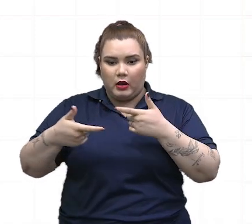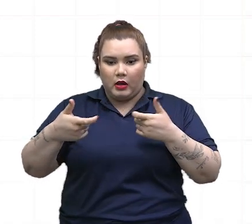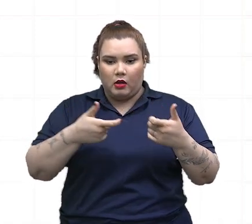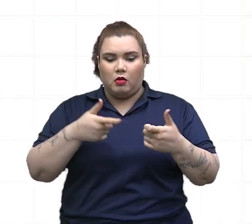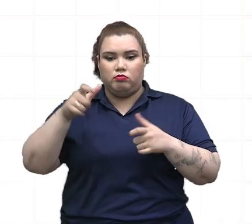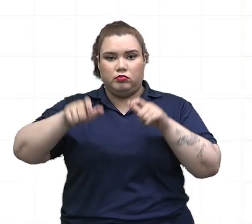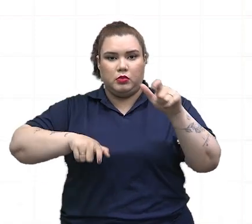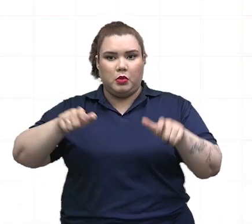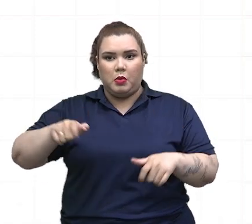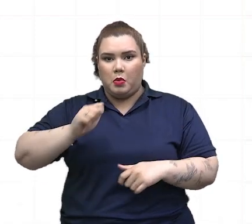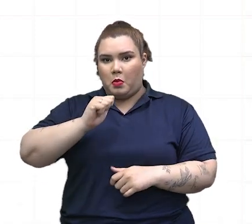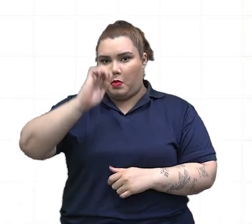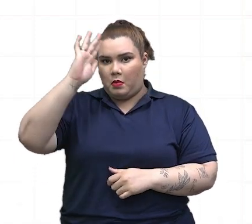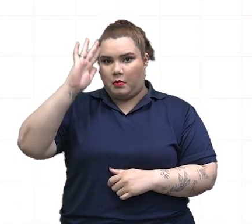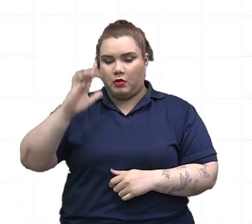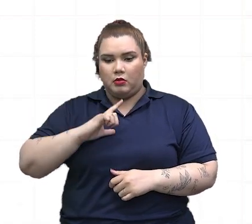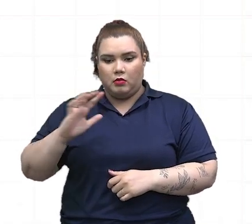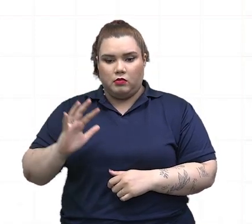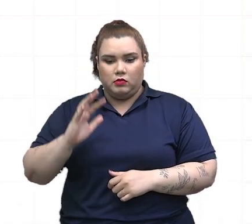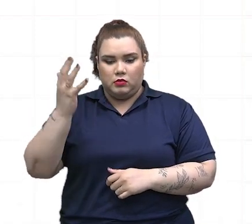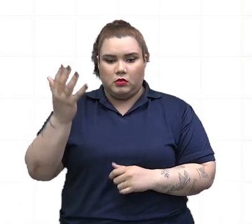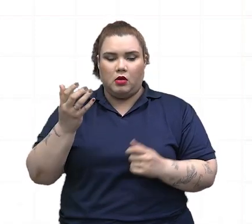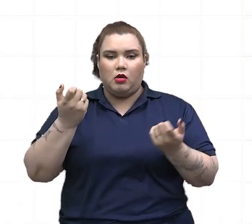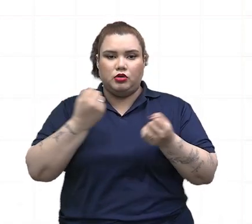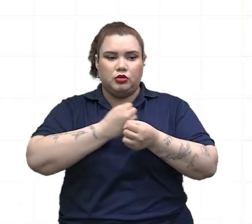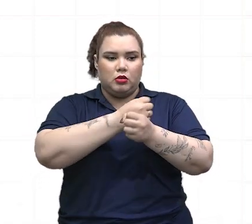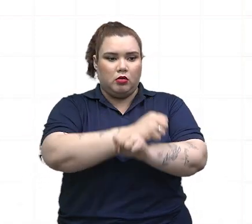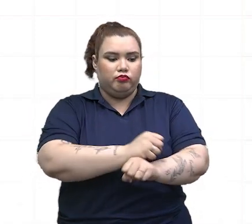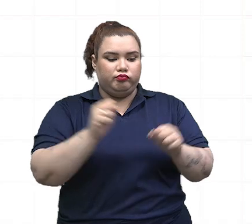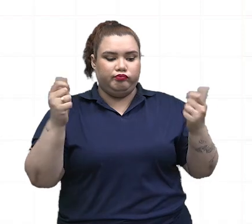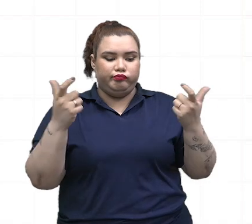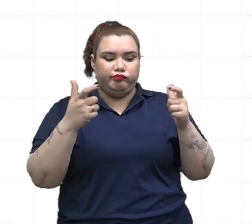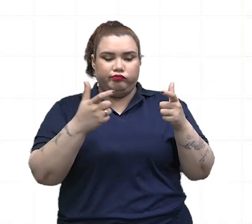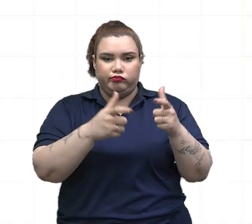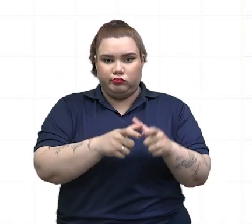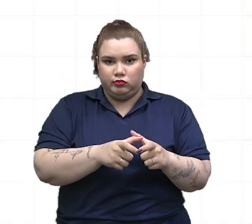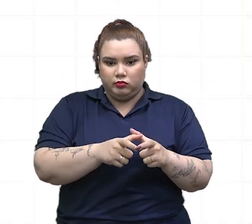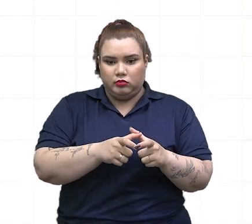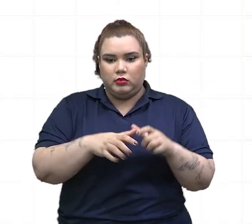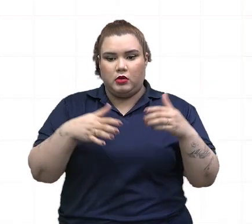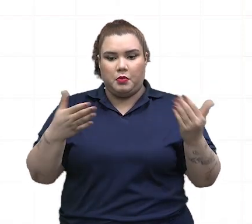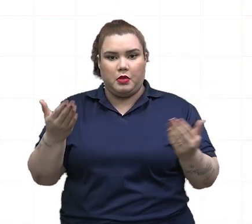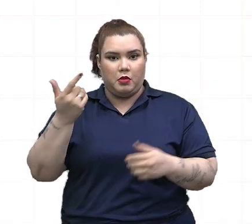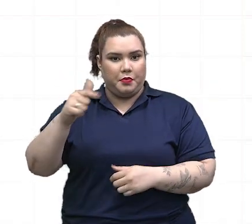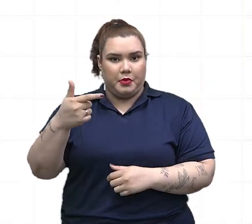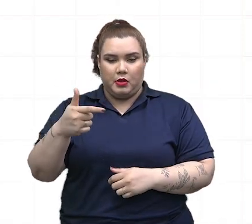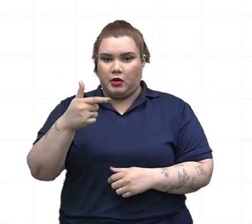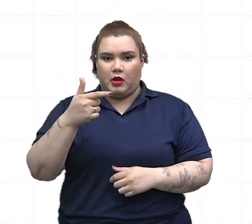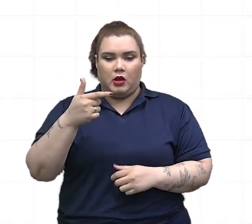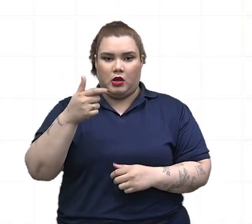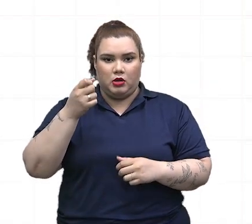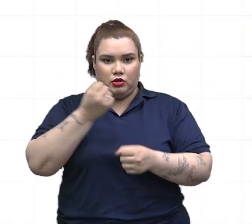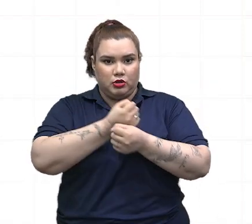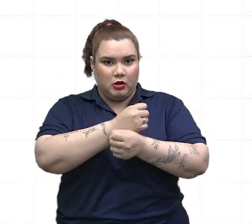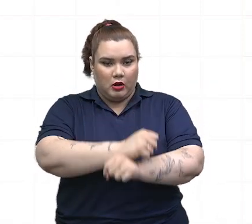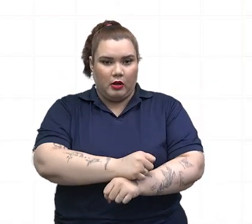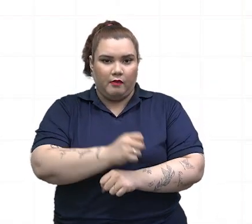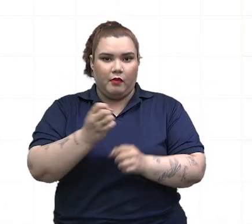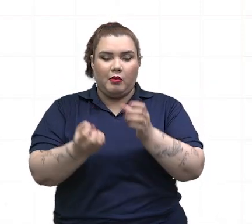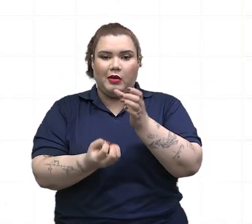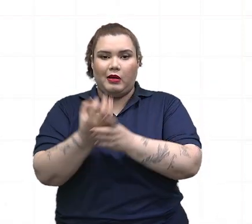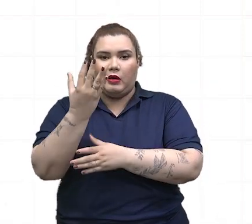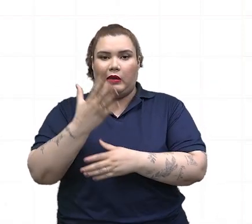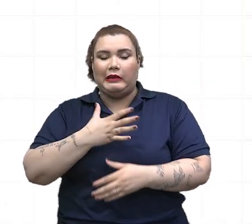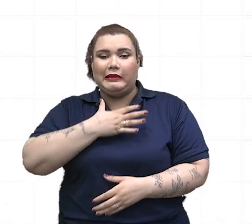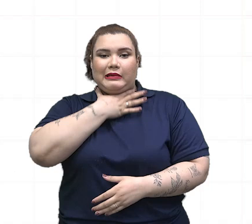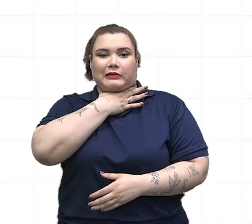os romanos se envolveram, o número de escravos diminuiu, e não ter escravos gerou uma crise no Império Romano,